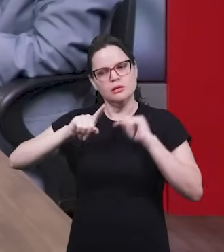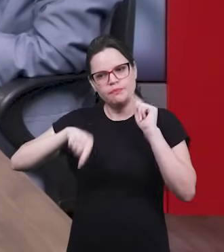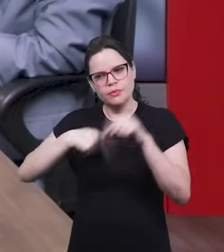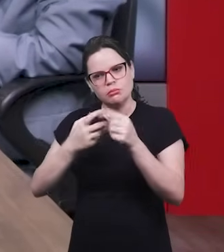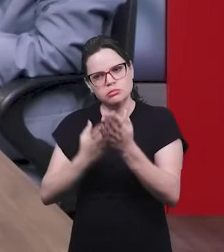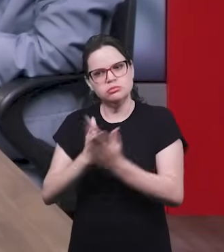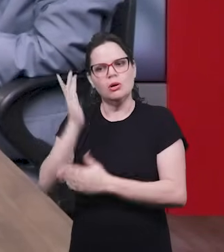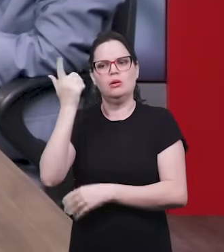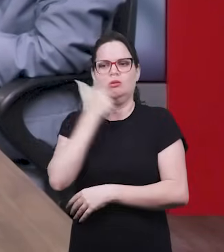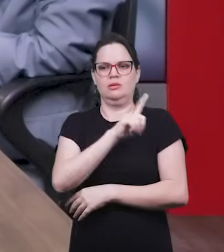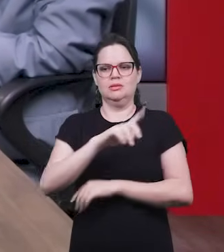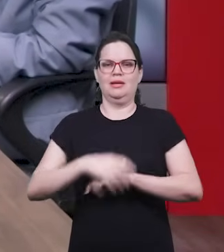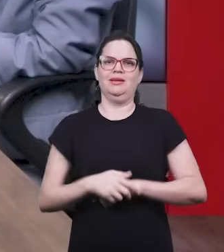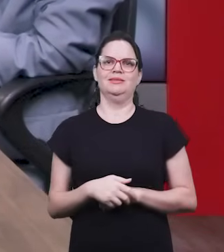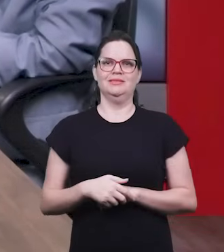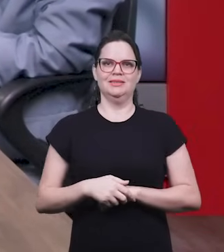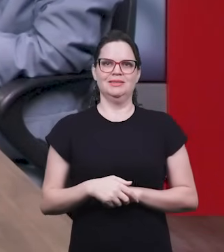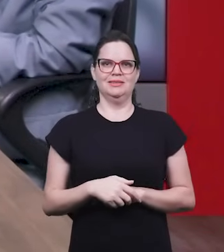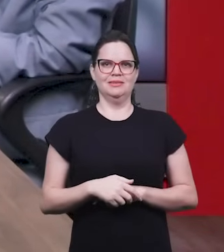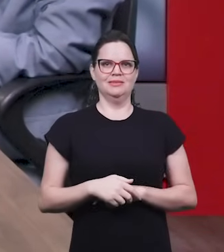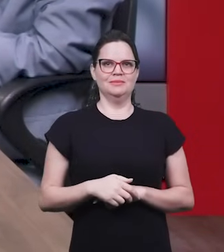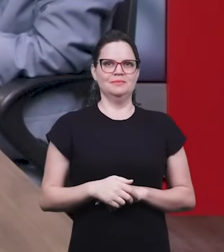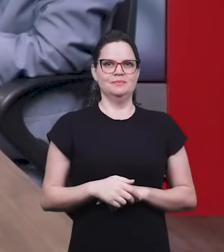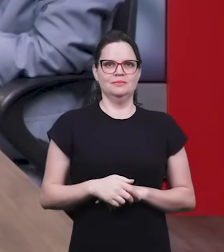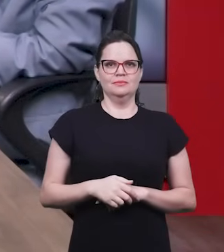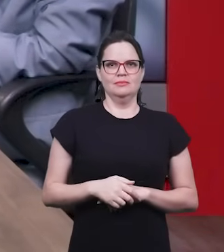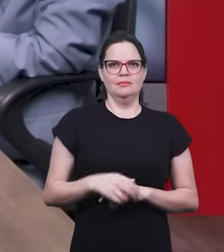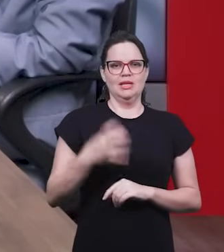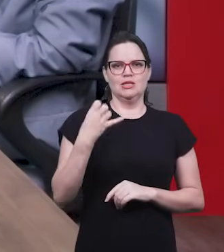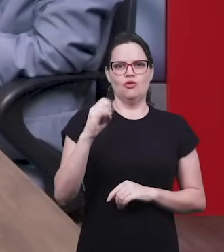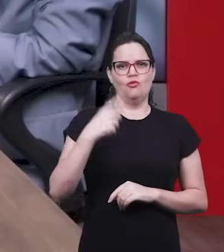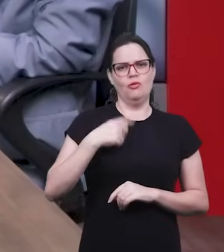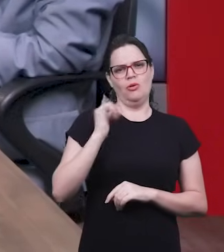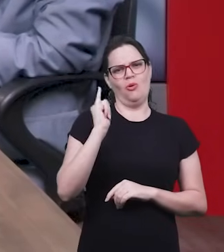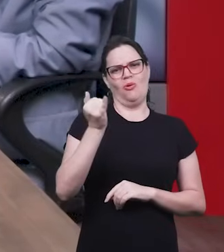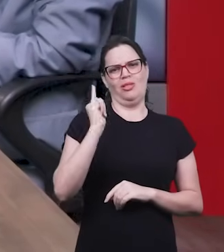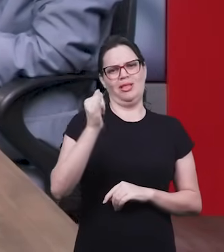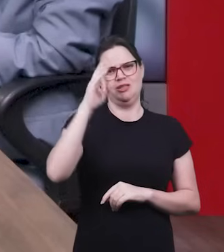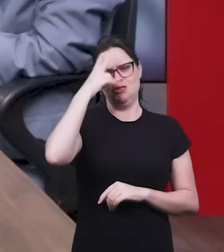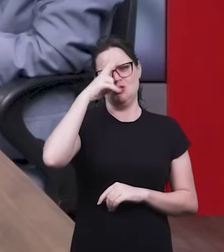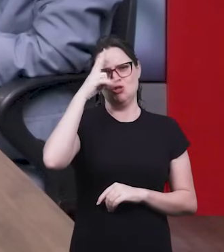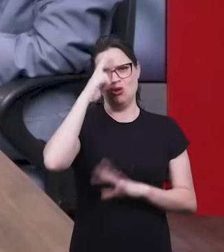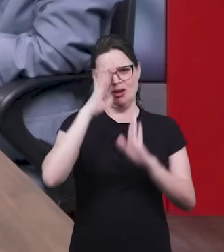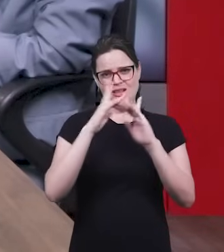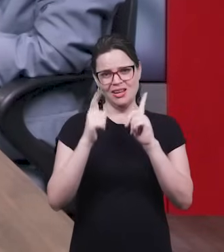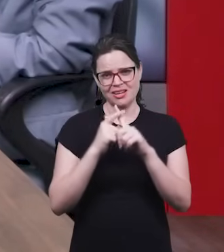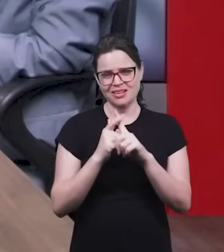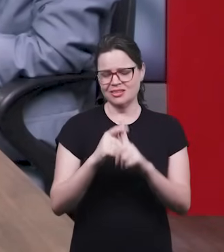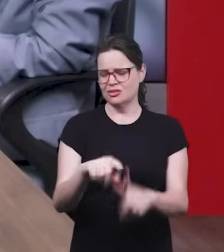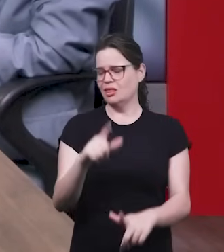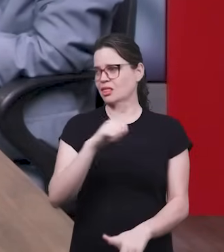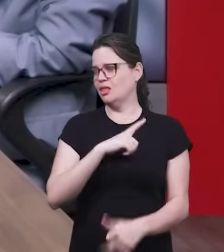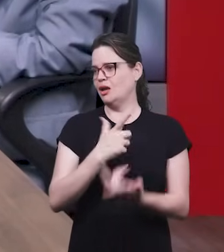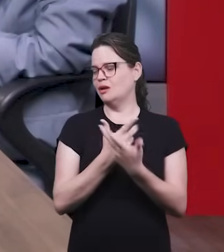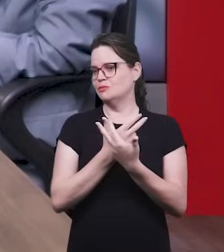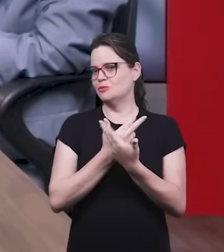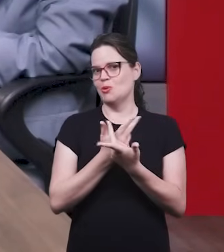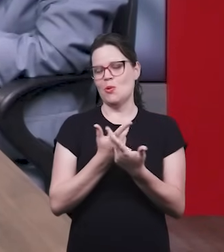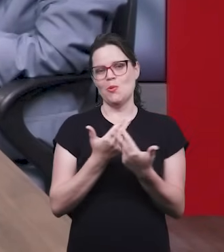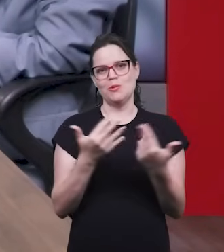a história aqui da igreja com relação a isso aqui. É umas coisas aqui incríveis.